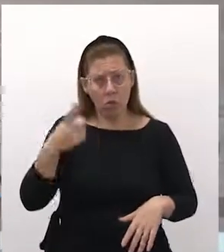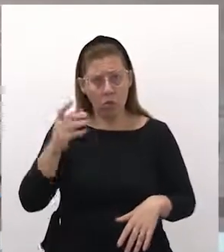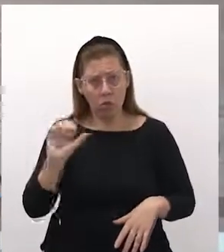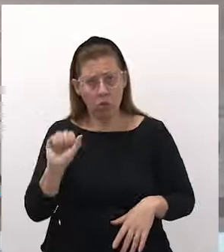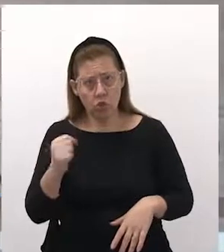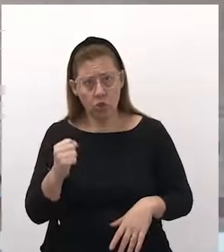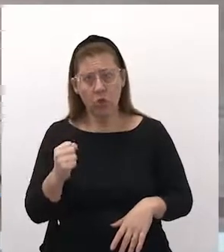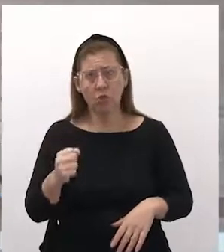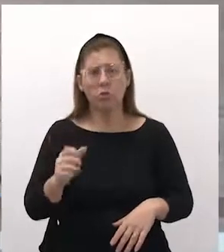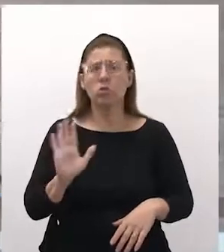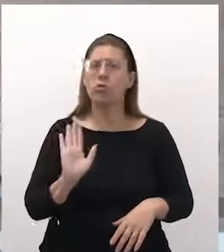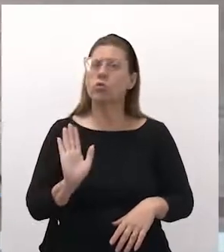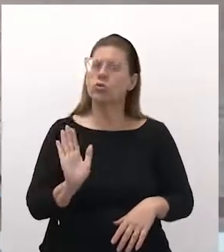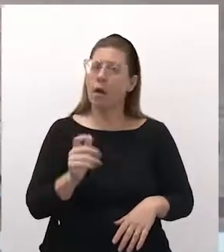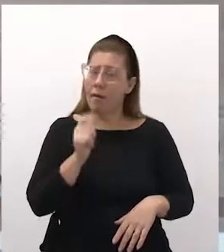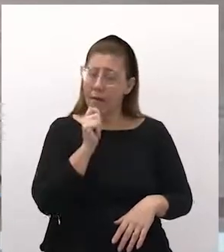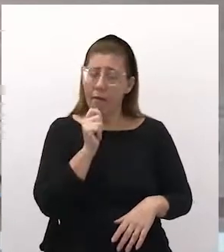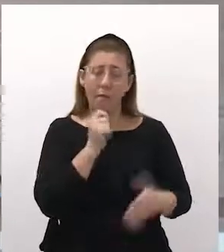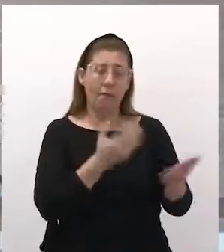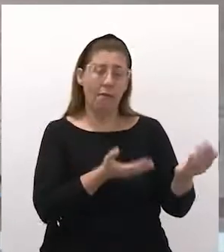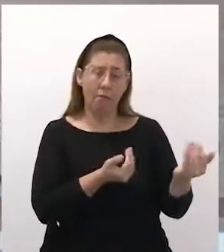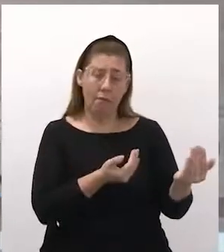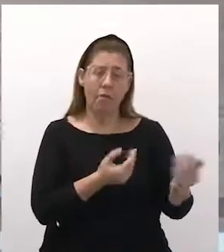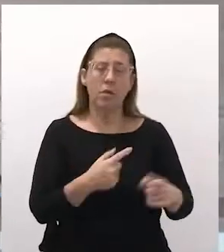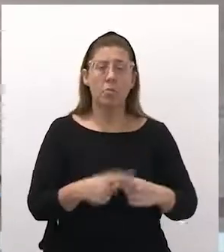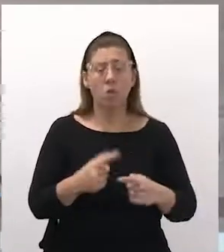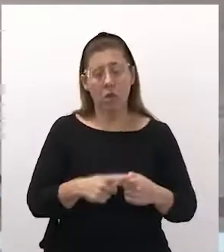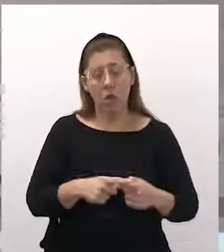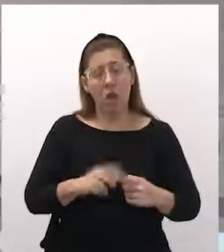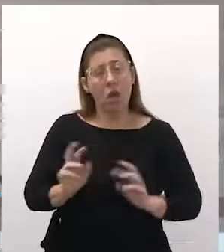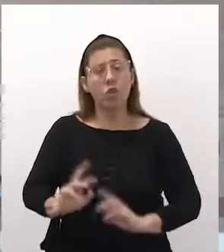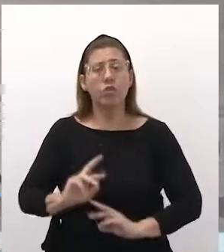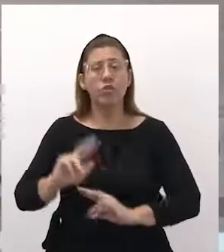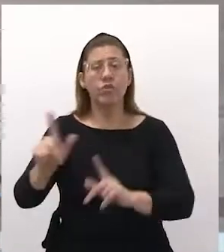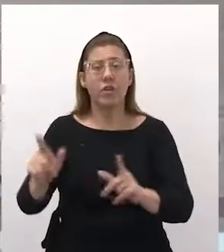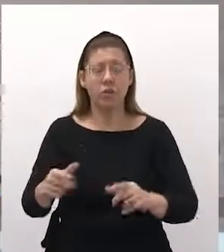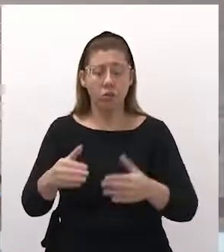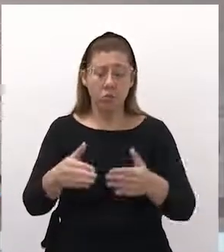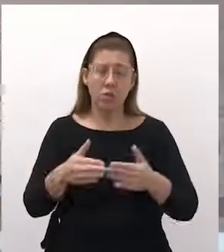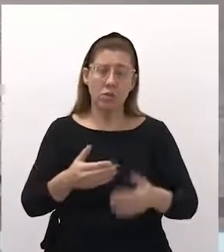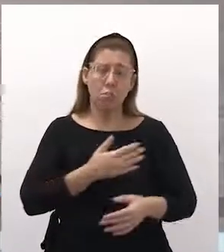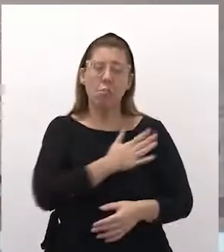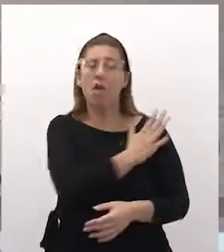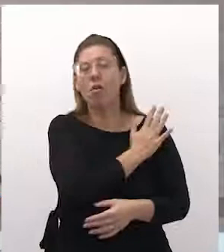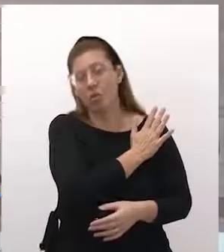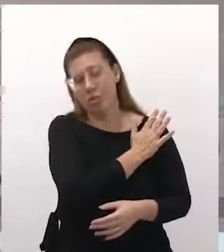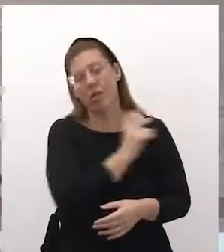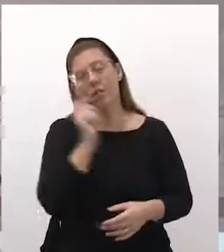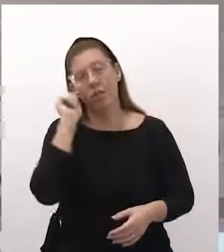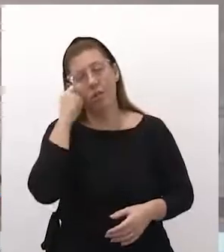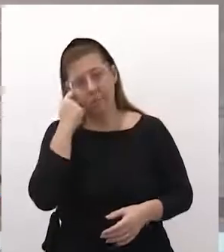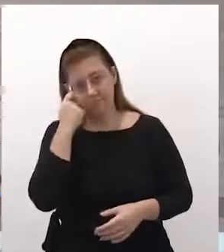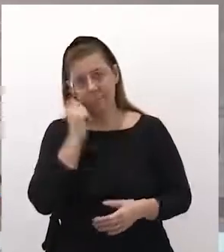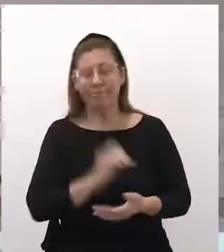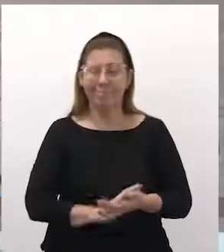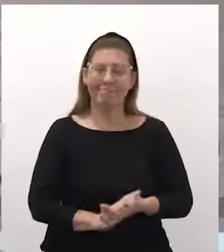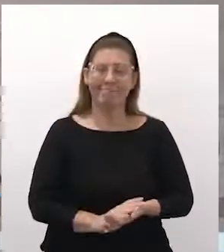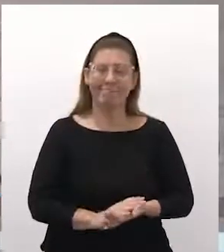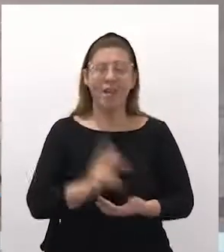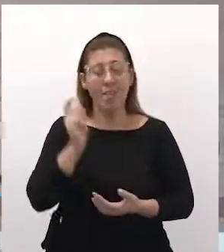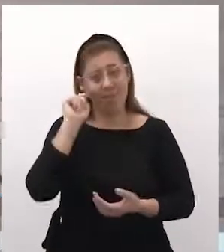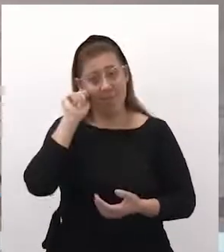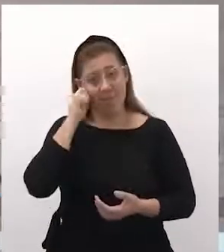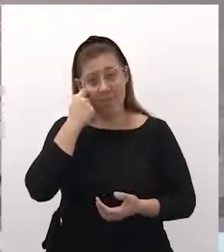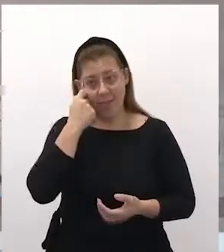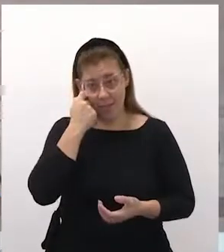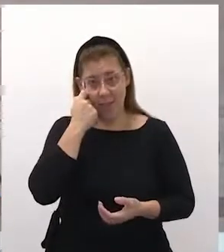adolescente, já que as experiências geracionais são diferenciadas pelo racismo, transformando negros em menores e